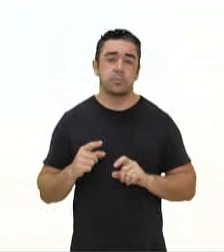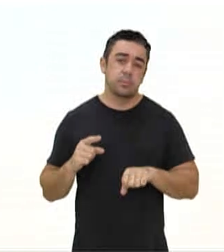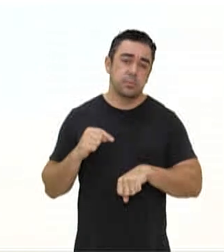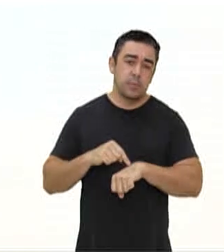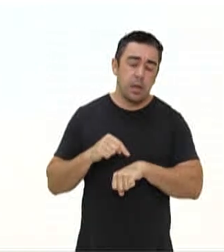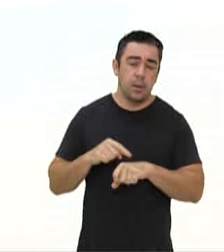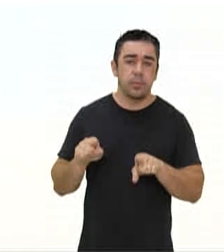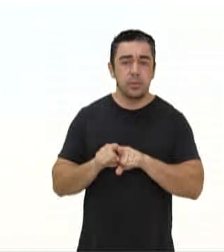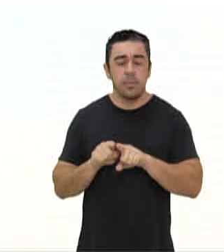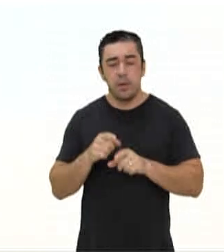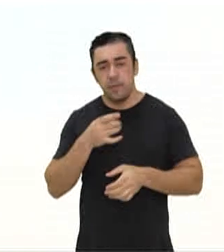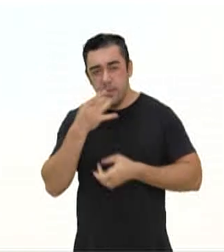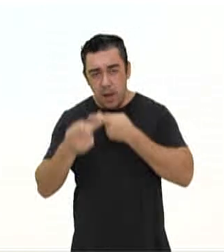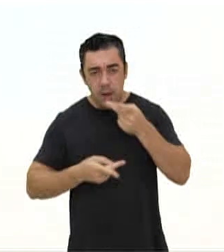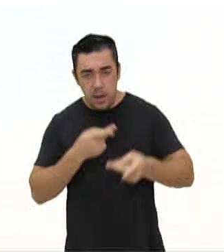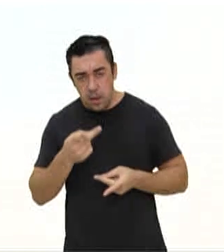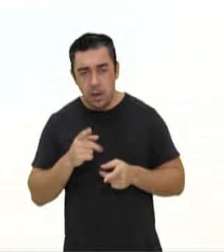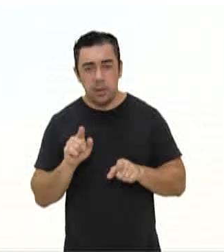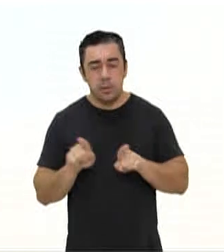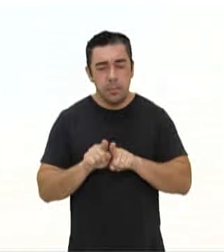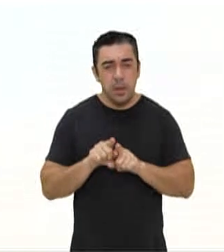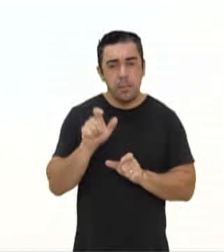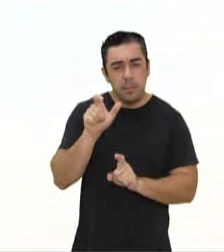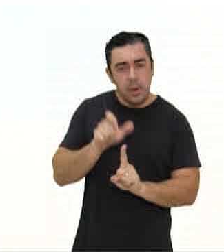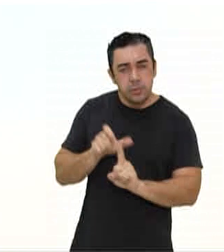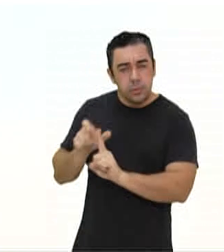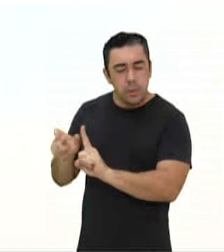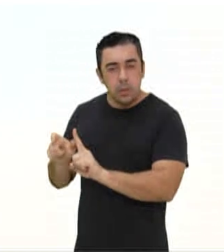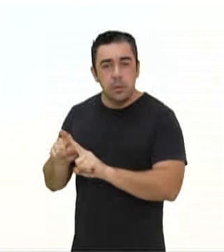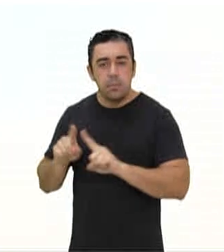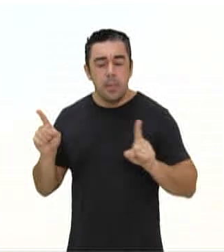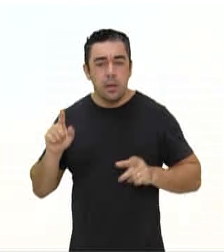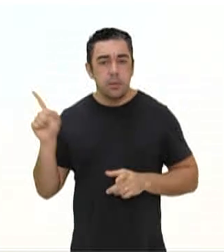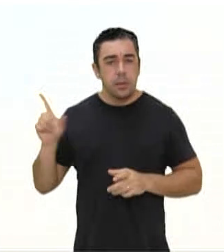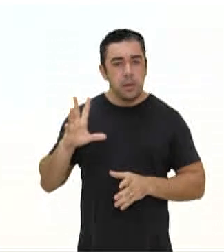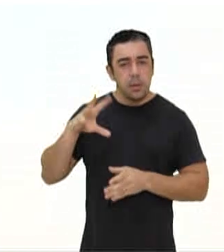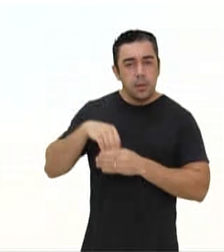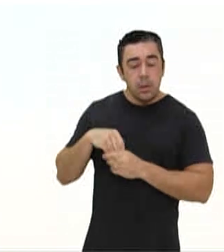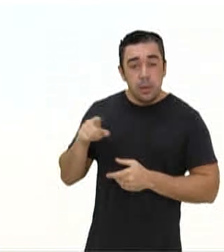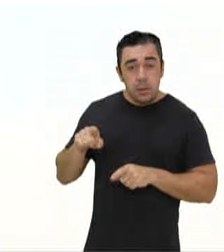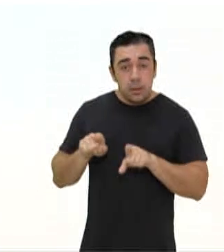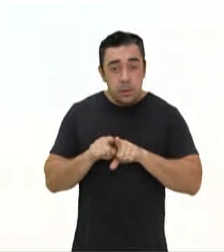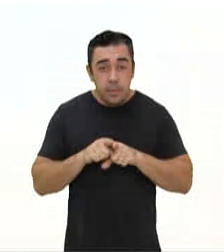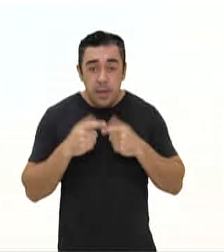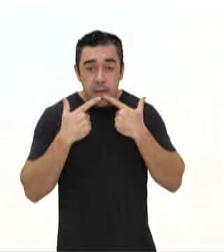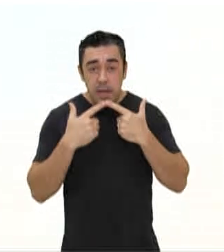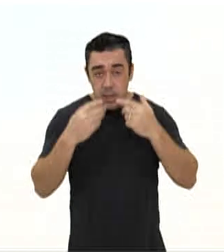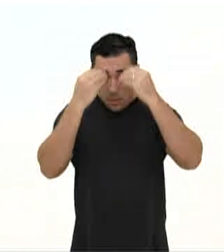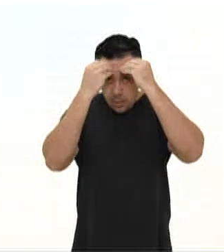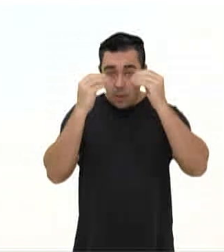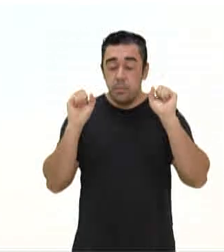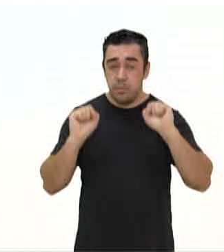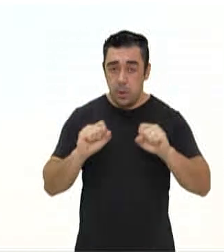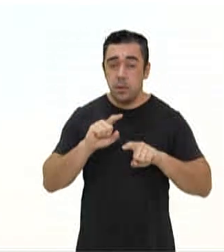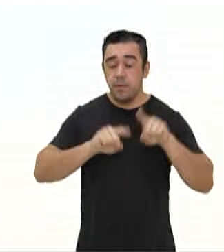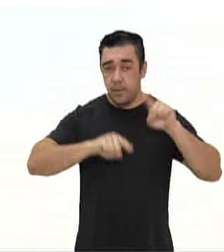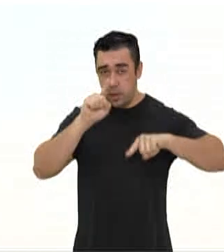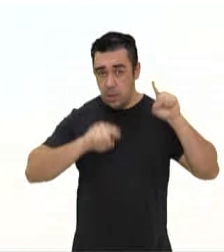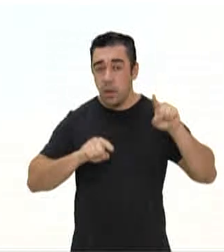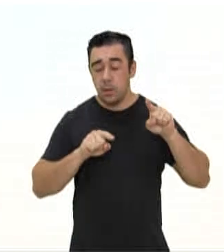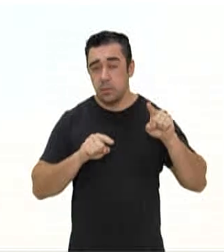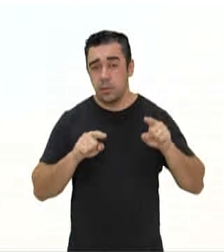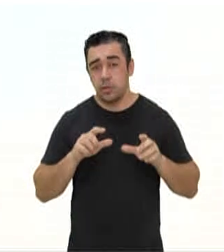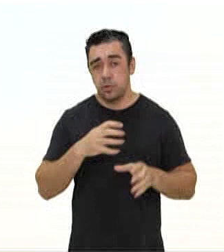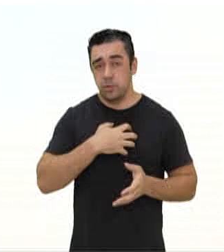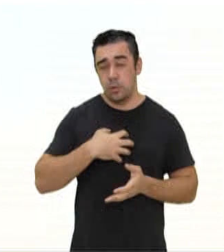de falas, a construção de personagens, mas tanto esses elementos quanto a linguagem podem variar conforme